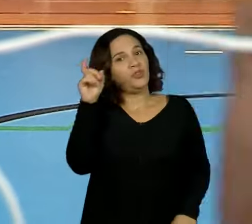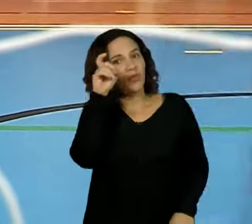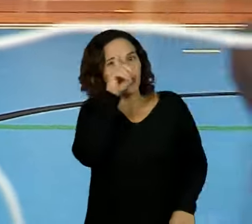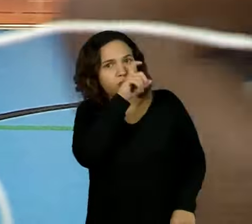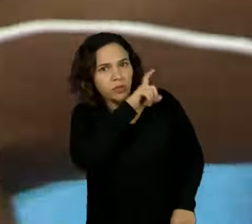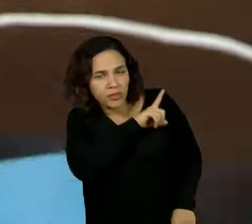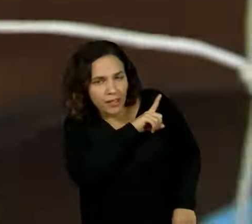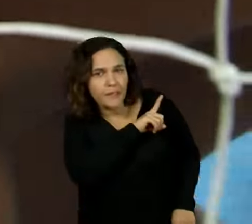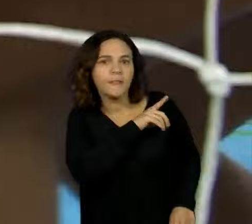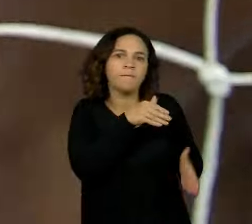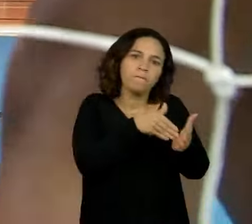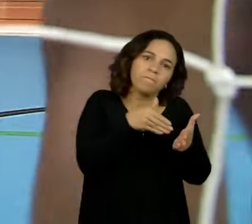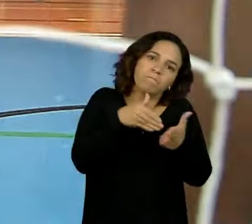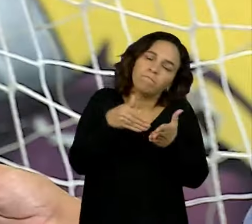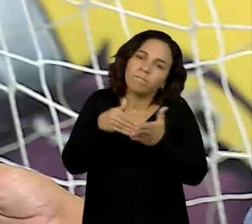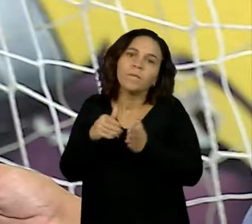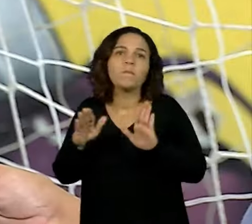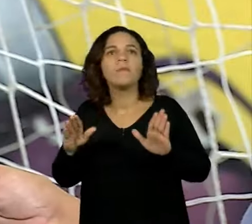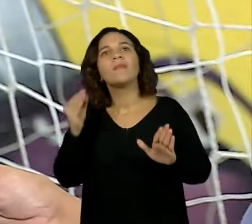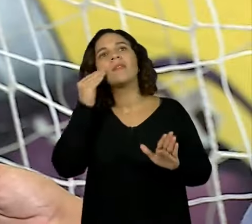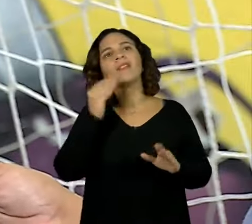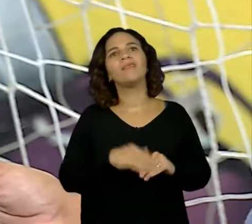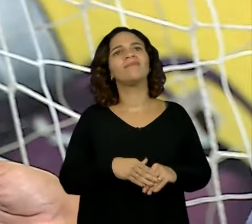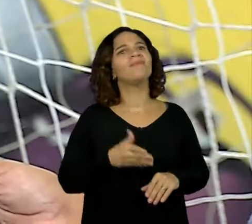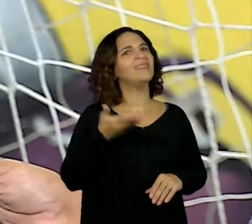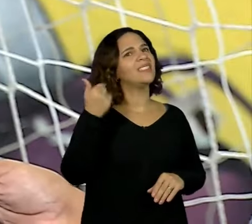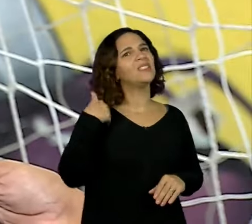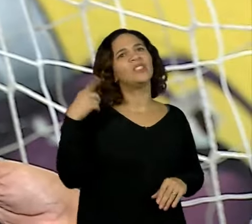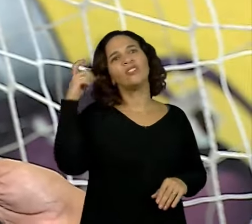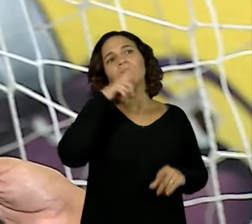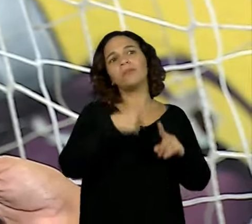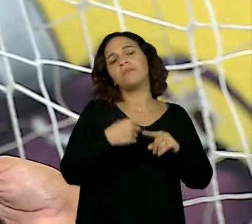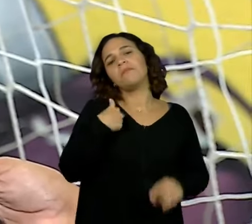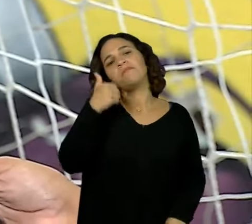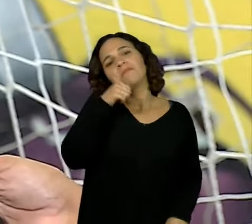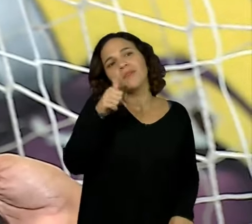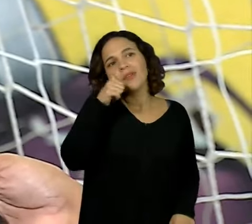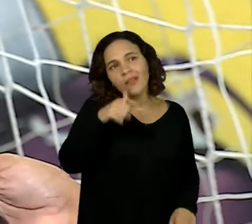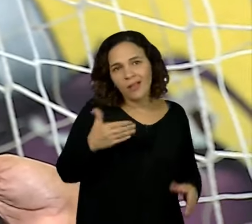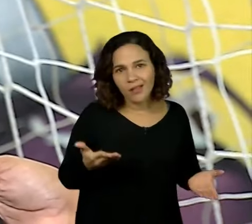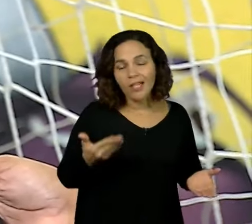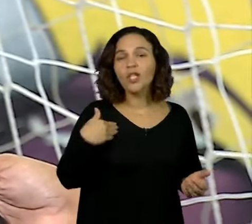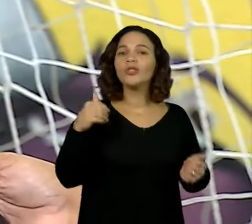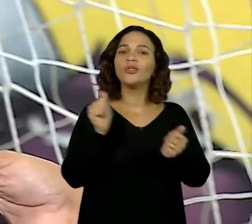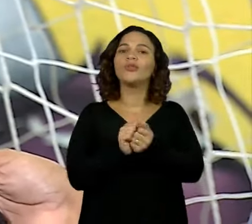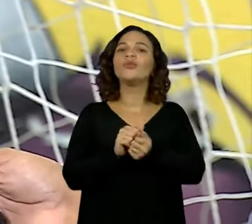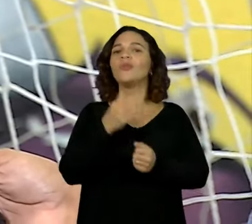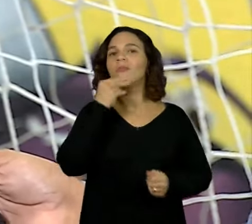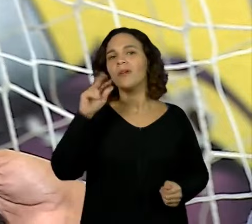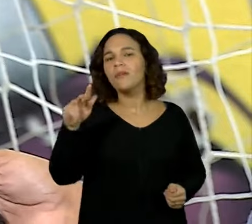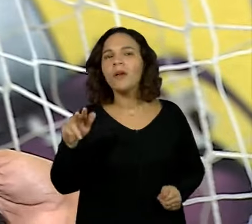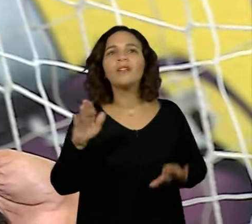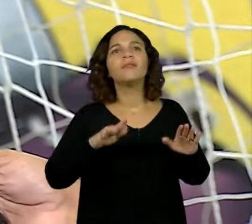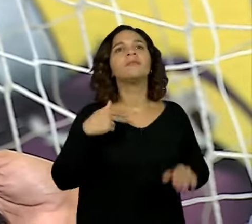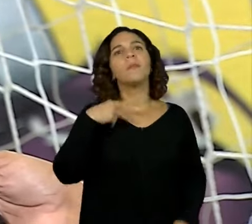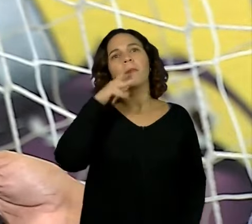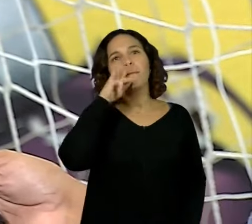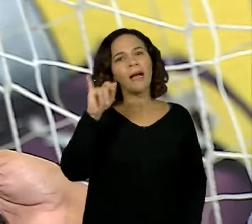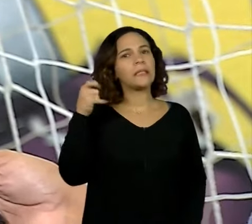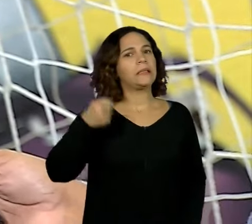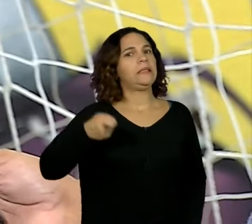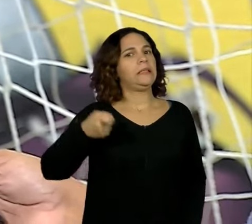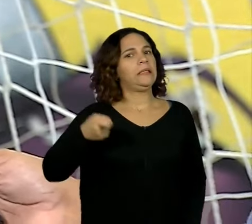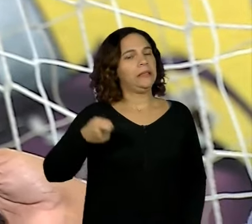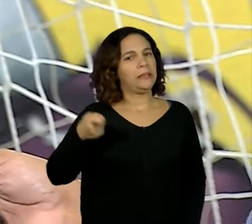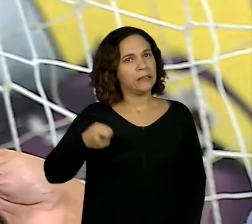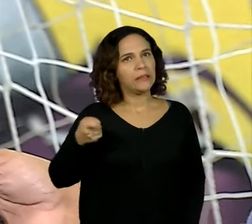dificuldades encontradas no caminho. Tive muita dificuldade por ser mulher e jogar. Com meu irmão, às vezes, meu pai era muito rígido